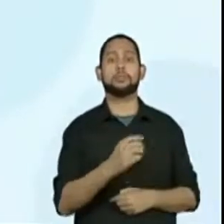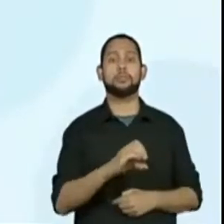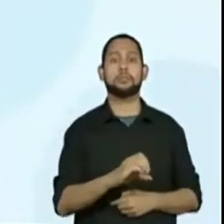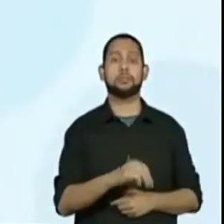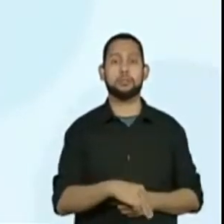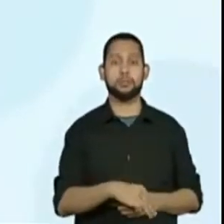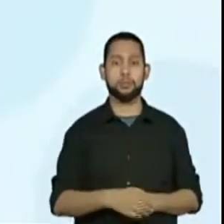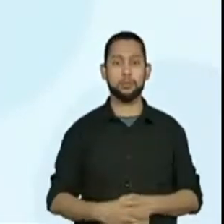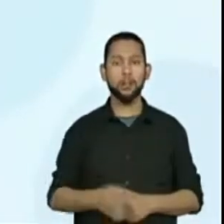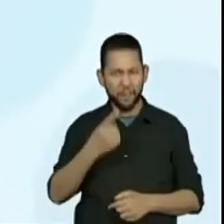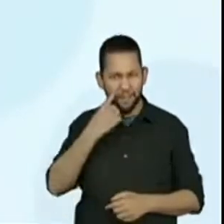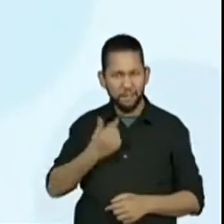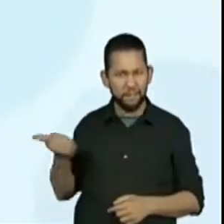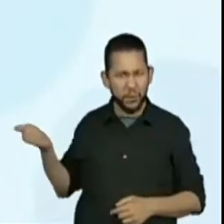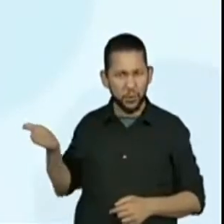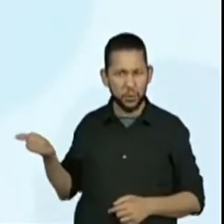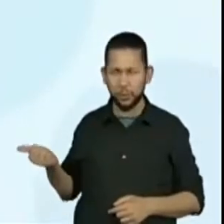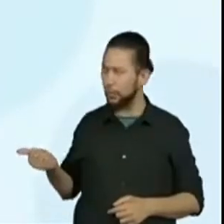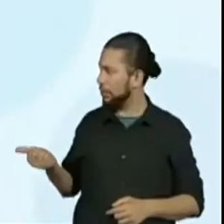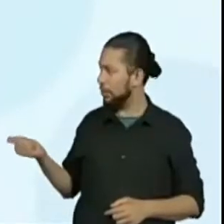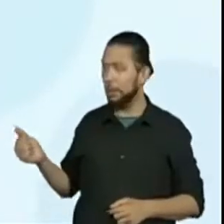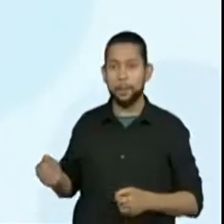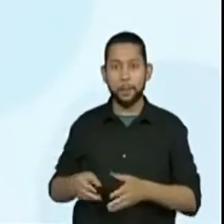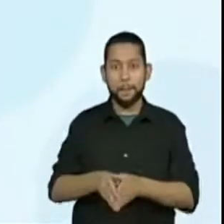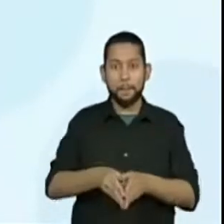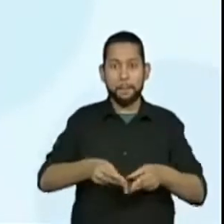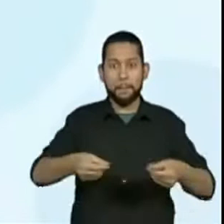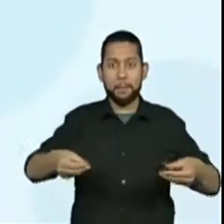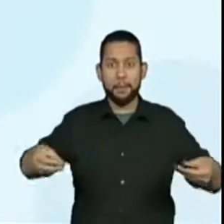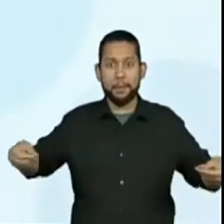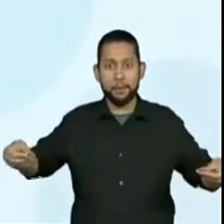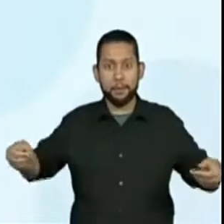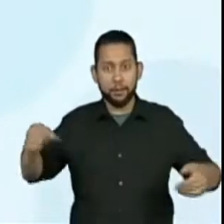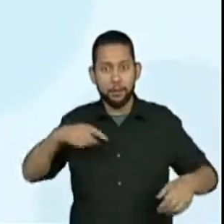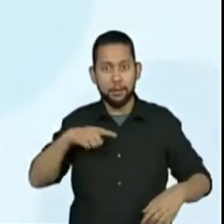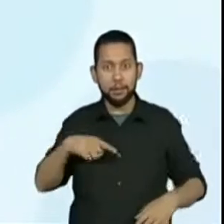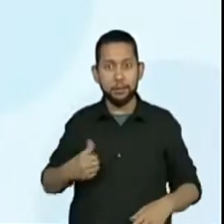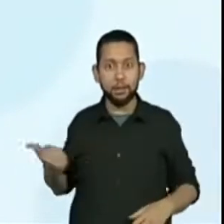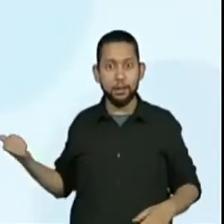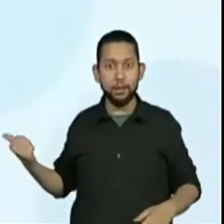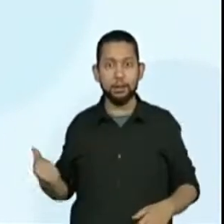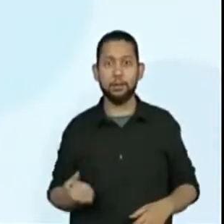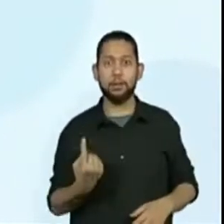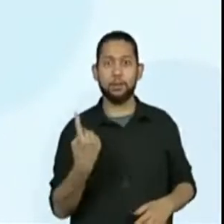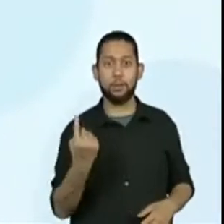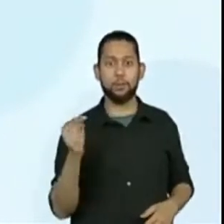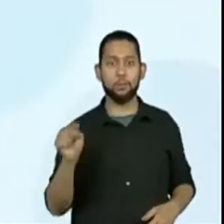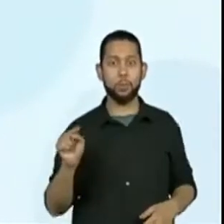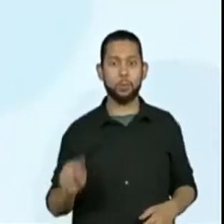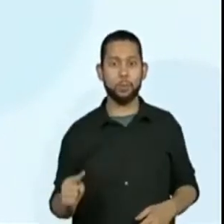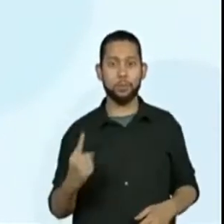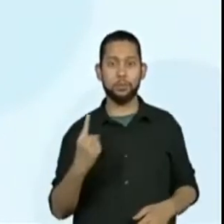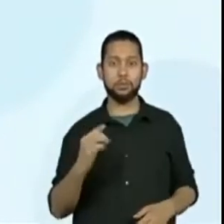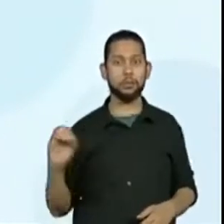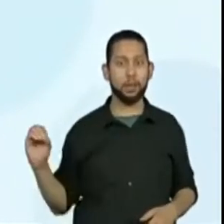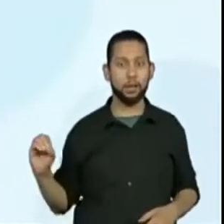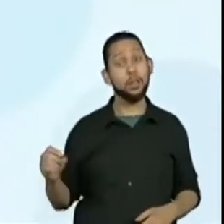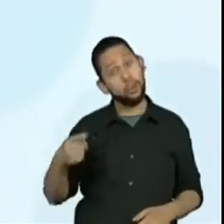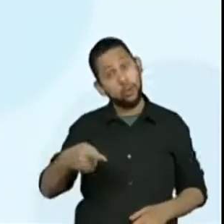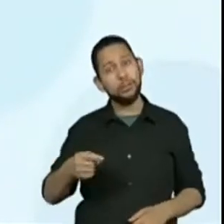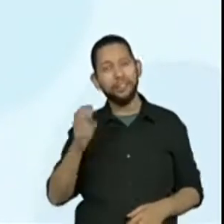Geralmente a gente encontra essa escrita em mapas e ela representa a